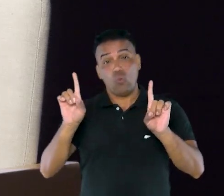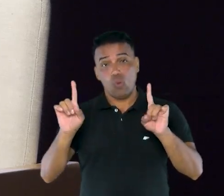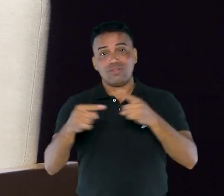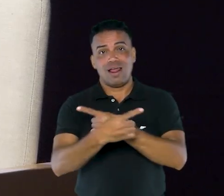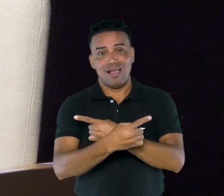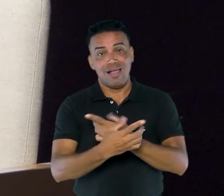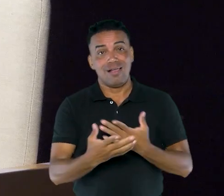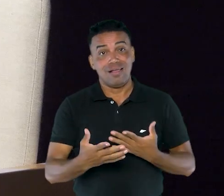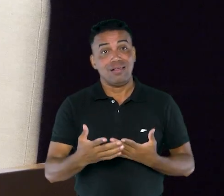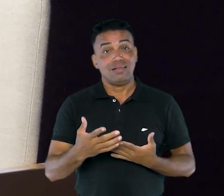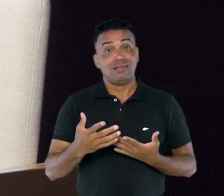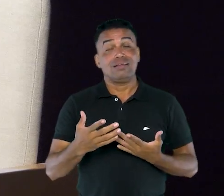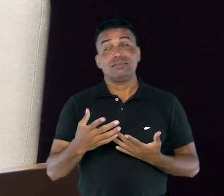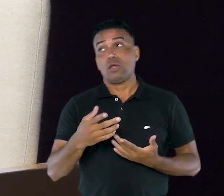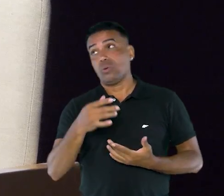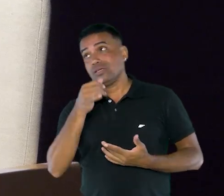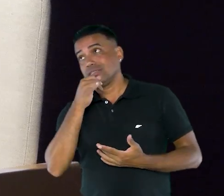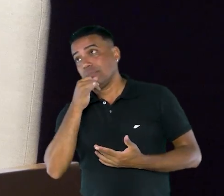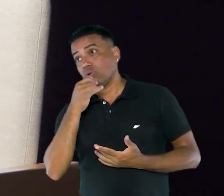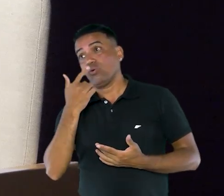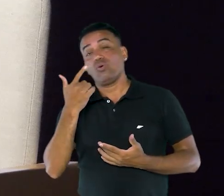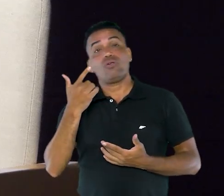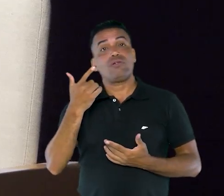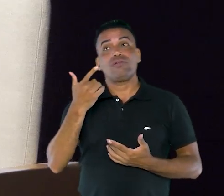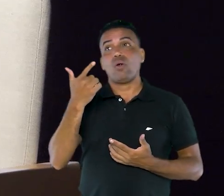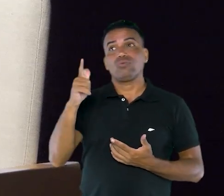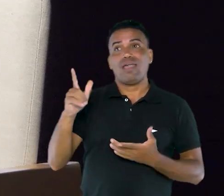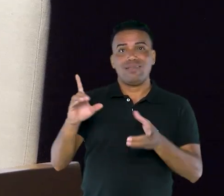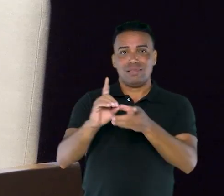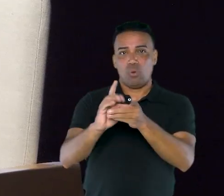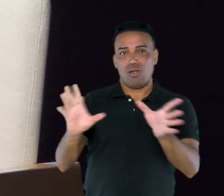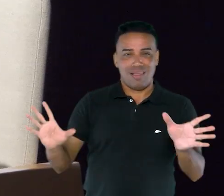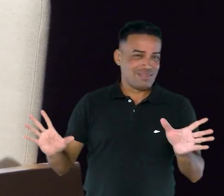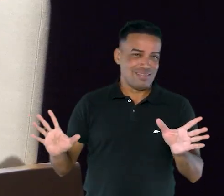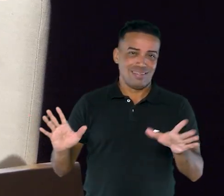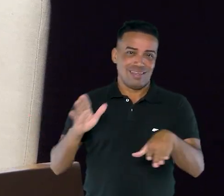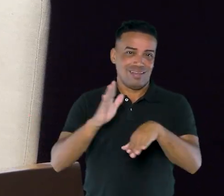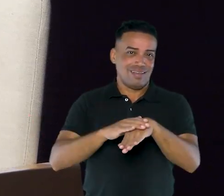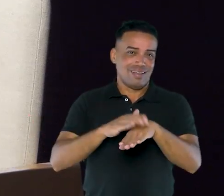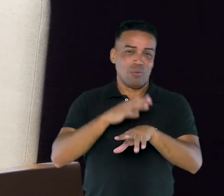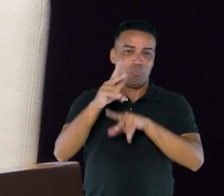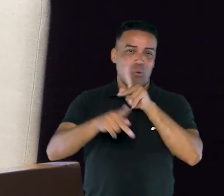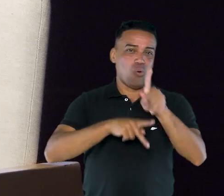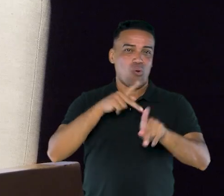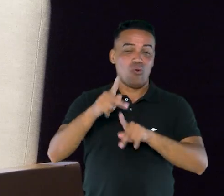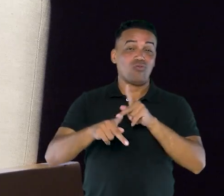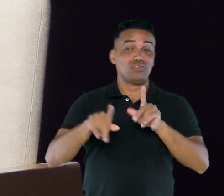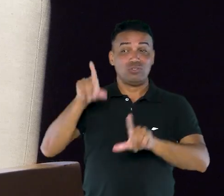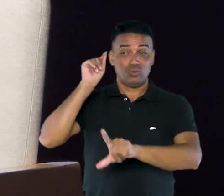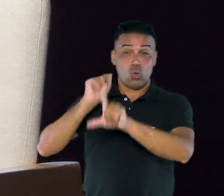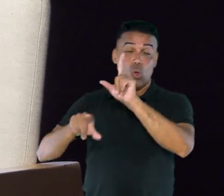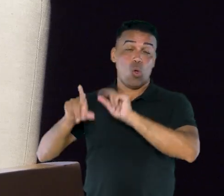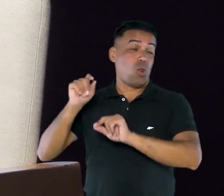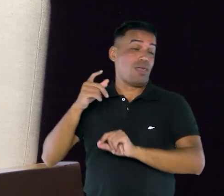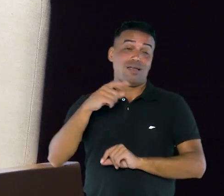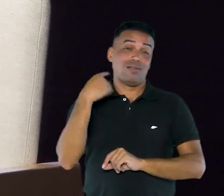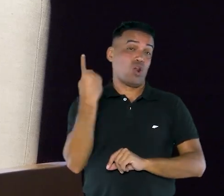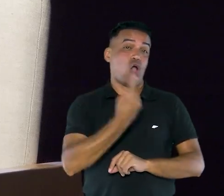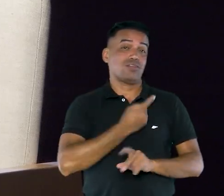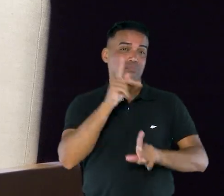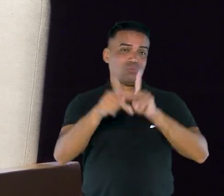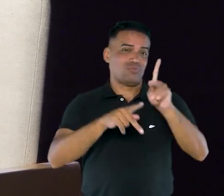moeda. A gente não pauta isso, não é democrático. O processo de tomada de decisão em ciência e tecnologia não é um